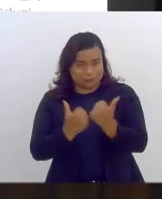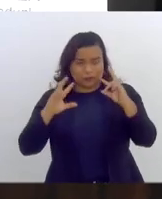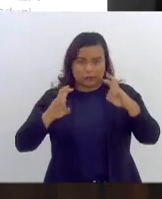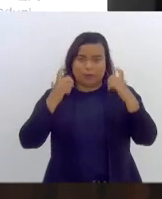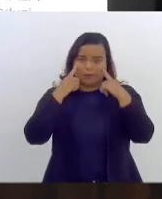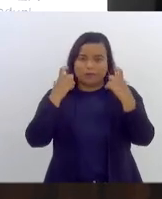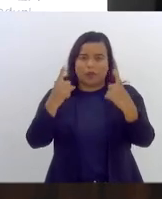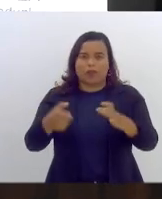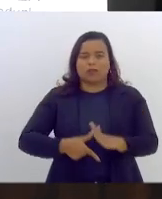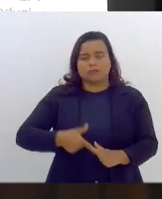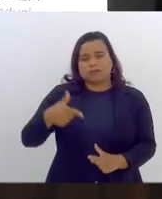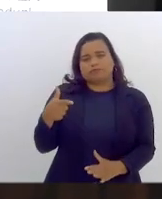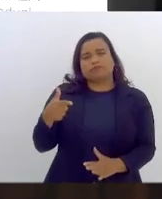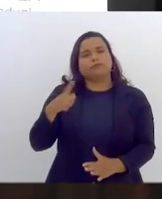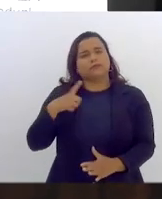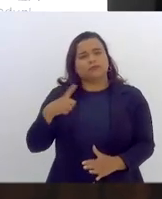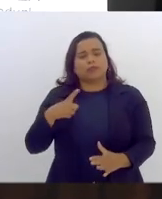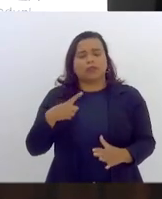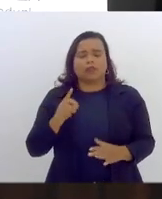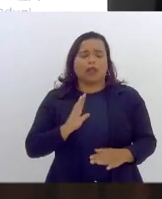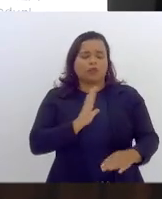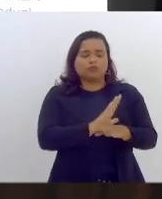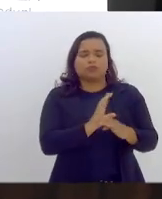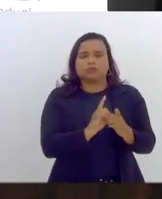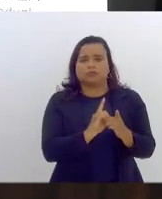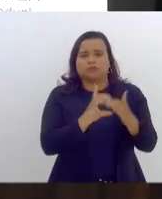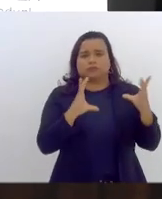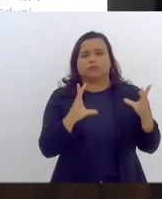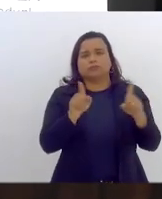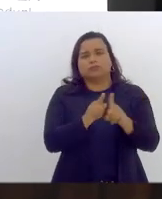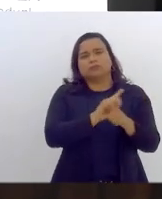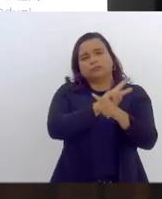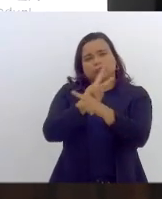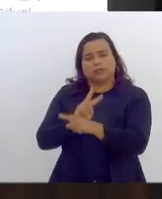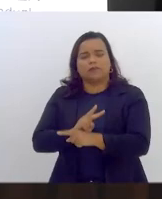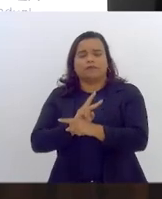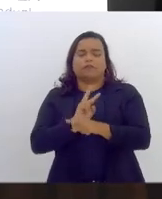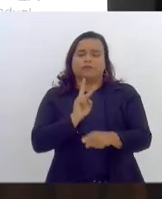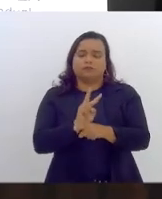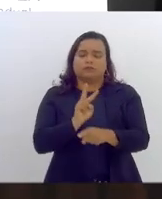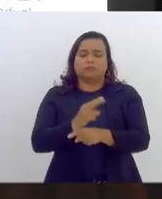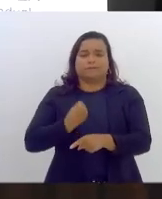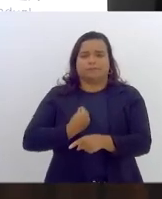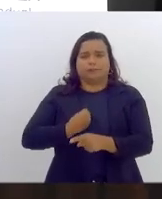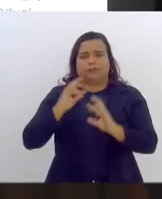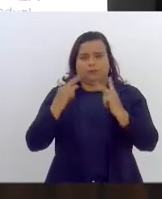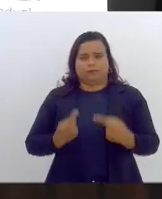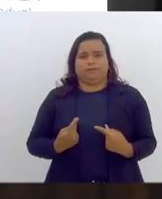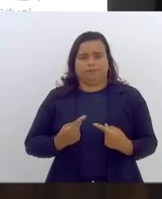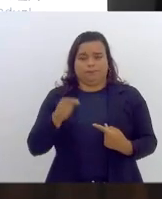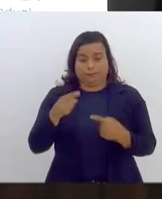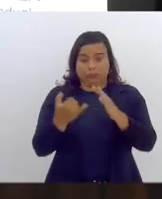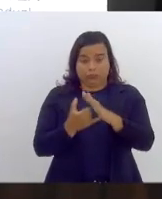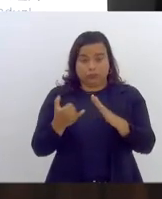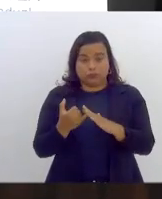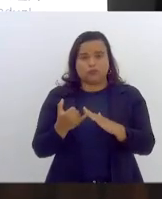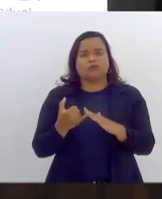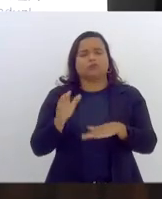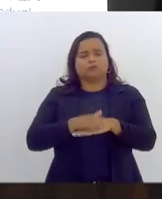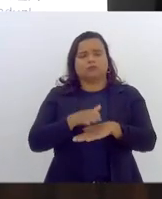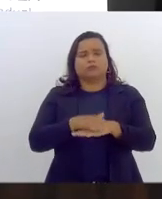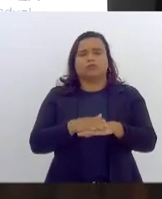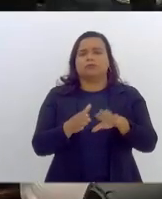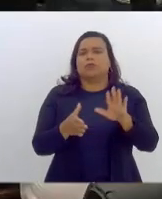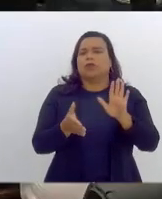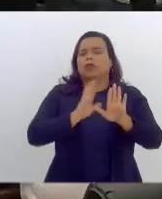violência armada, fortalecendo a democracia através da defesa da preservação da vida humana. O Fogo Cruzado foi idealizado no